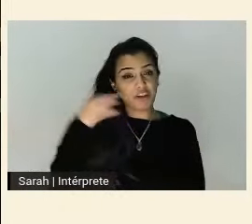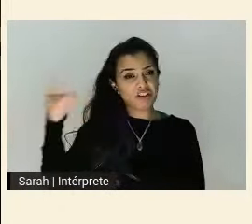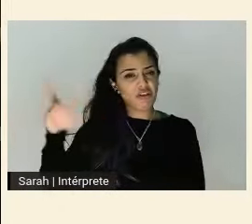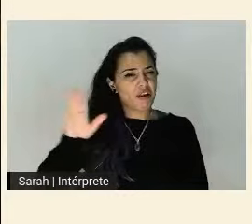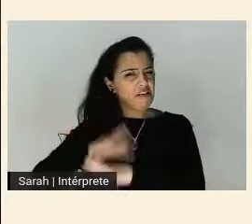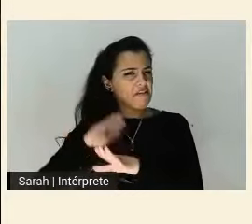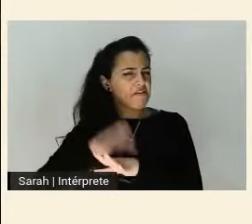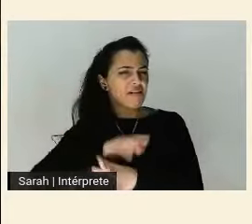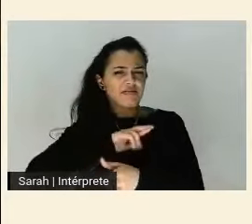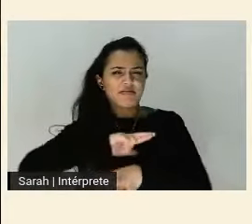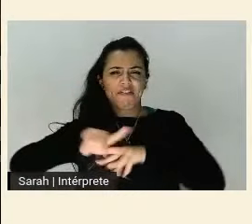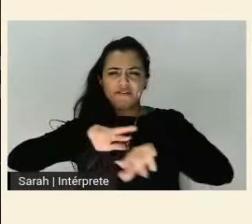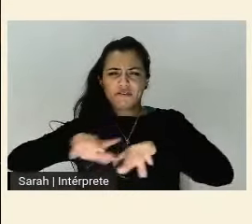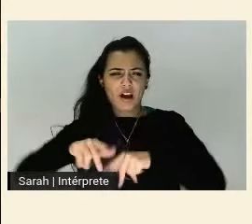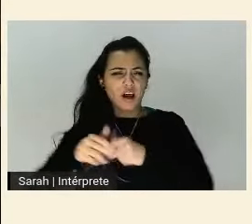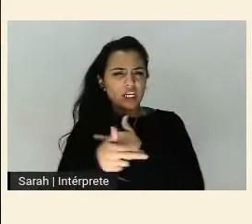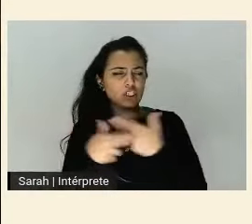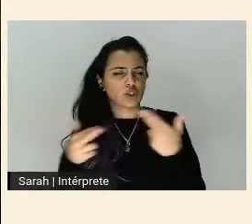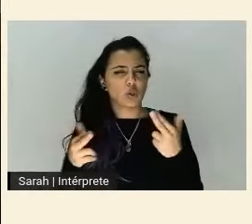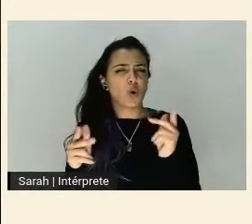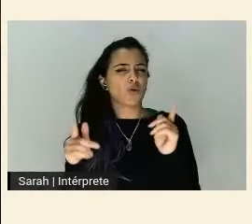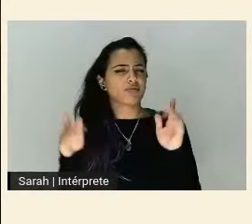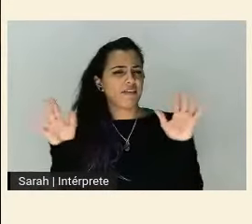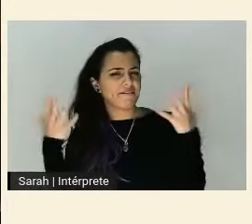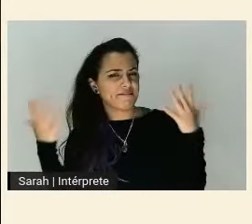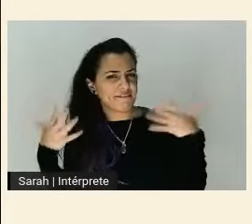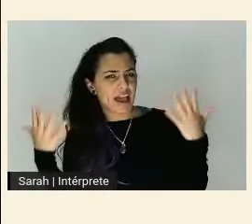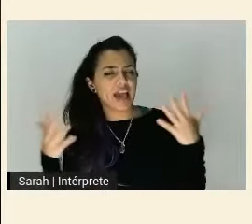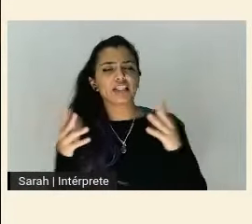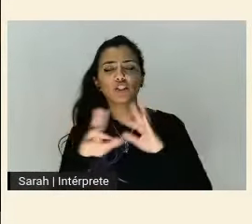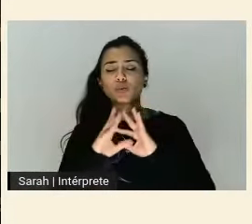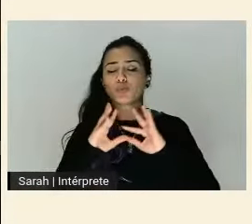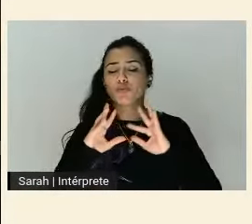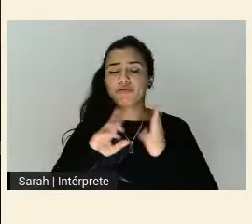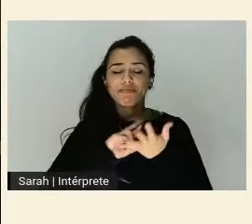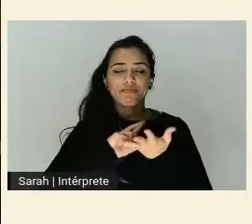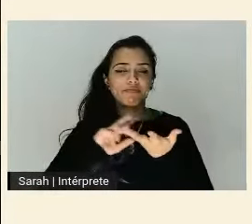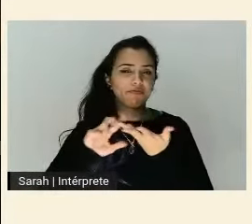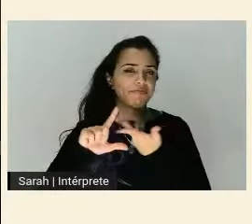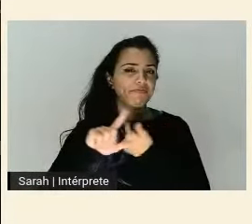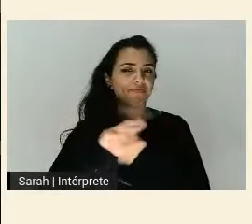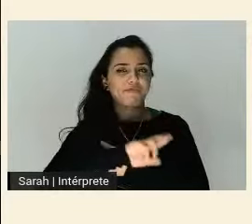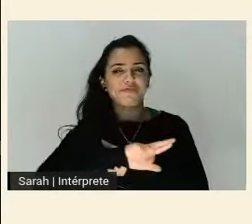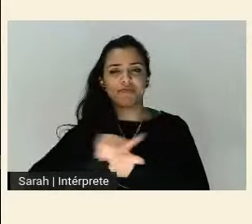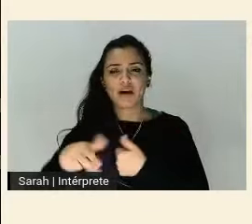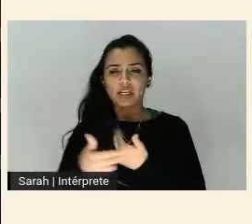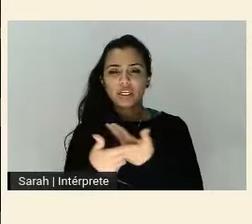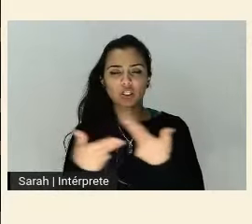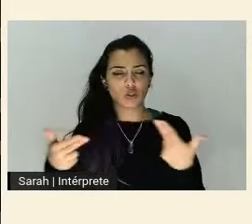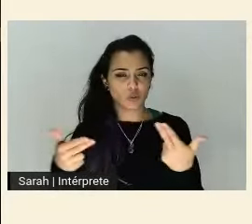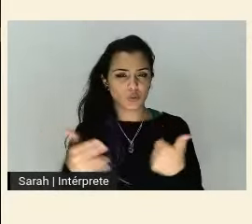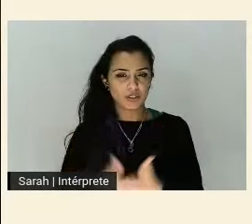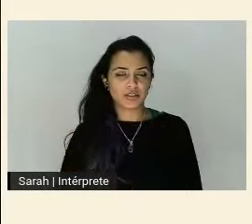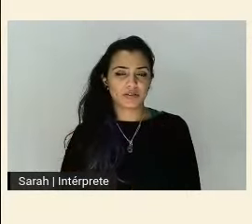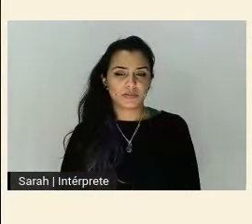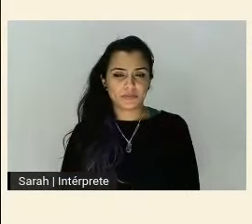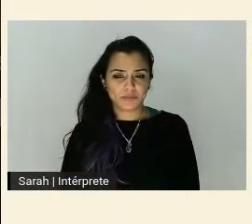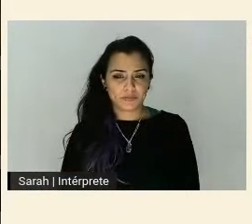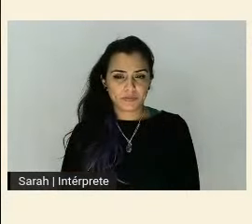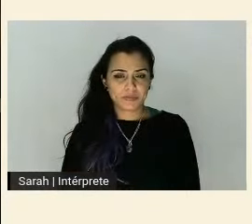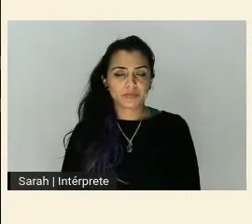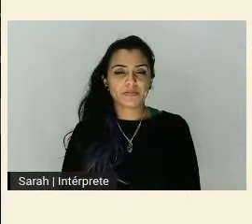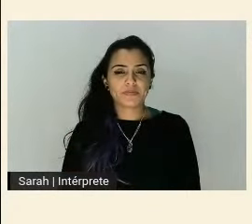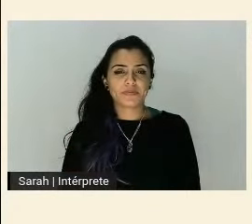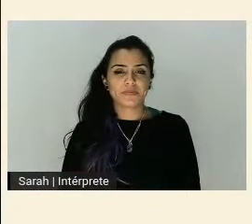ritos populares, com todo esse material colhido por aqui. Seja como for, visitando a